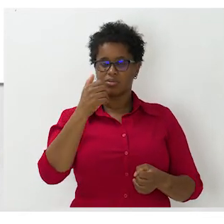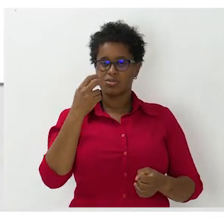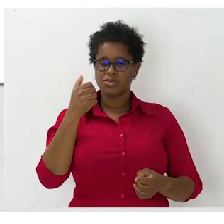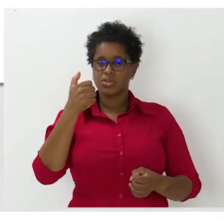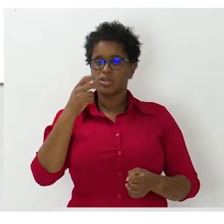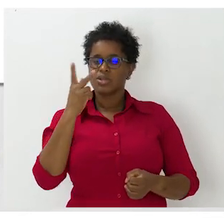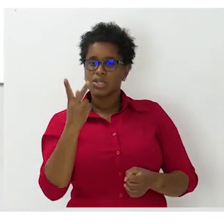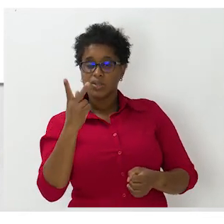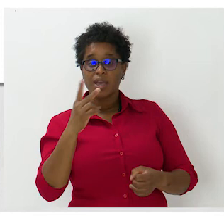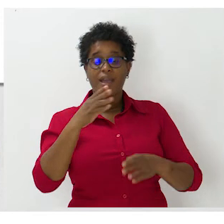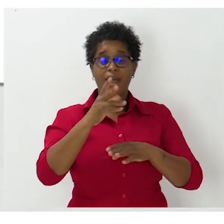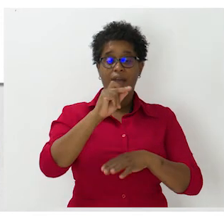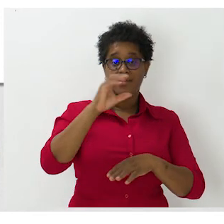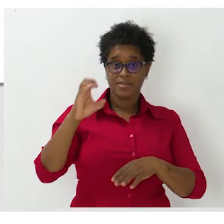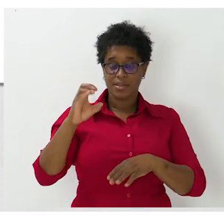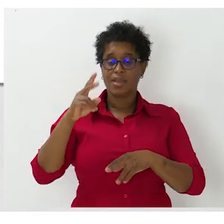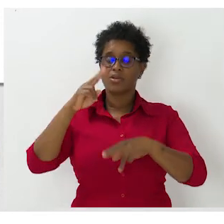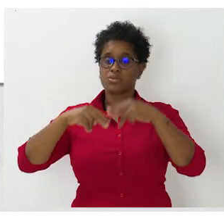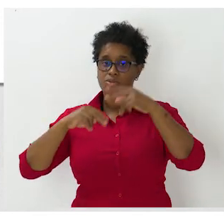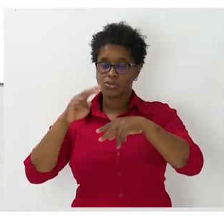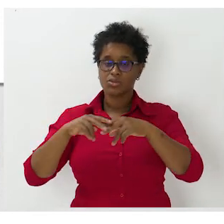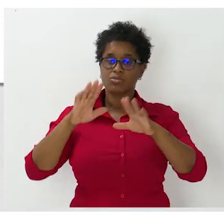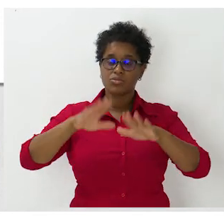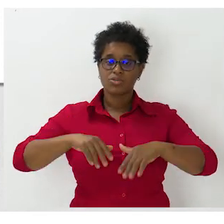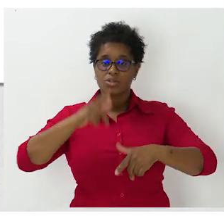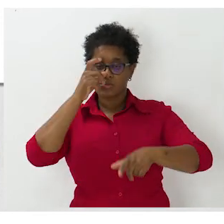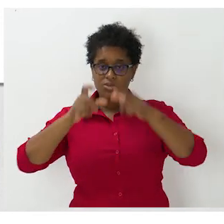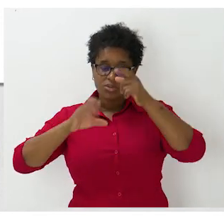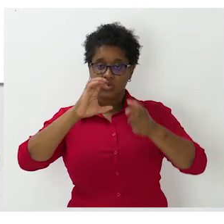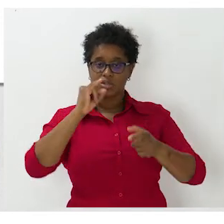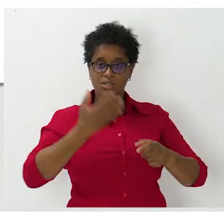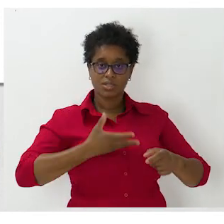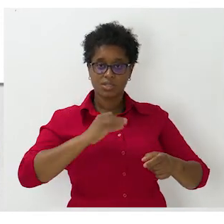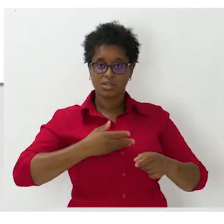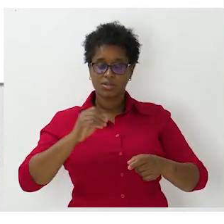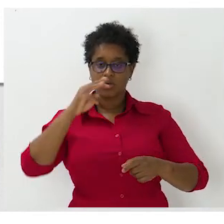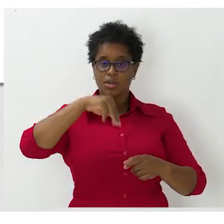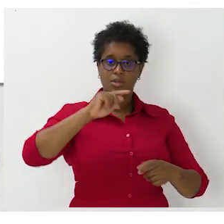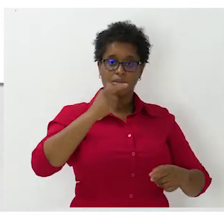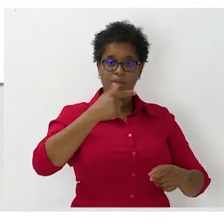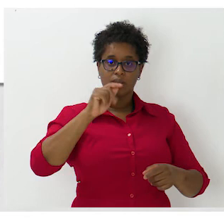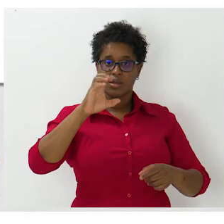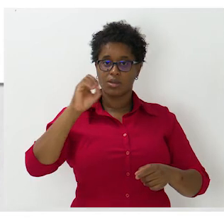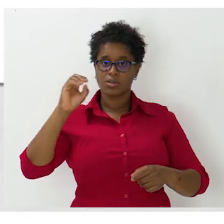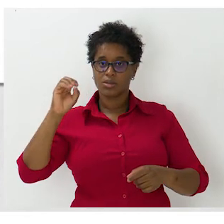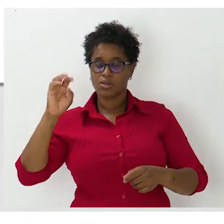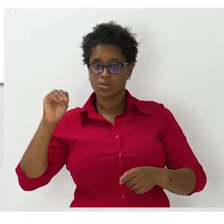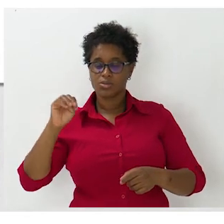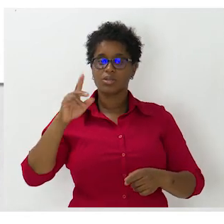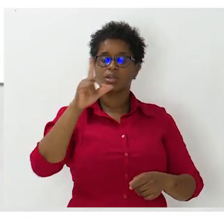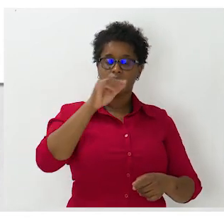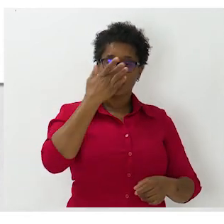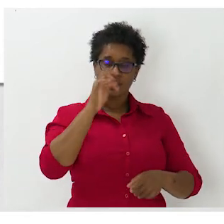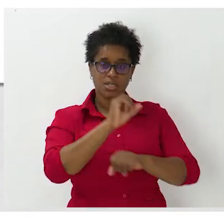a.C., era formada por cidadãos, metecos e escravos. A